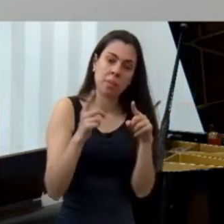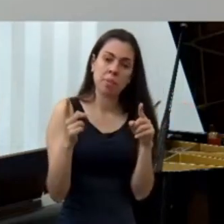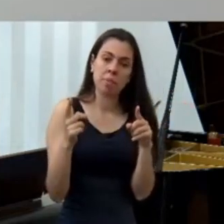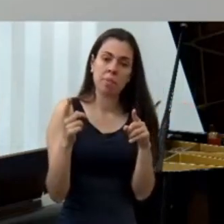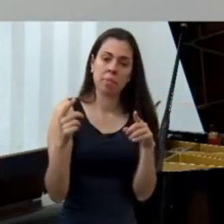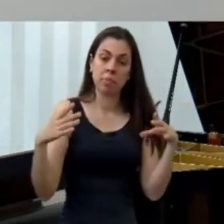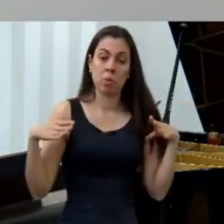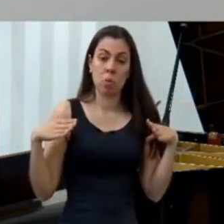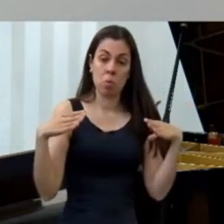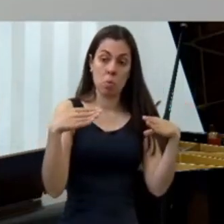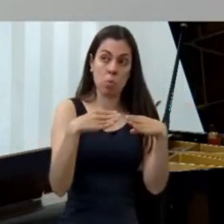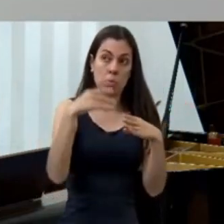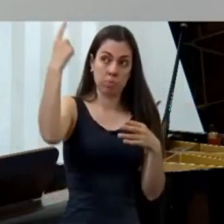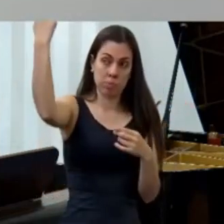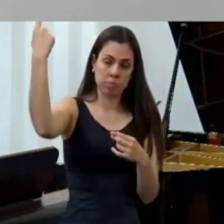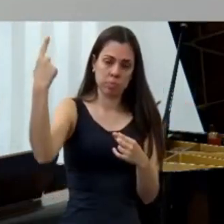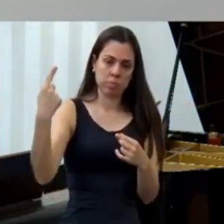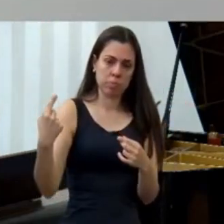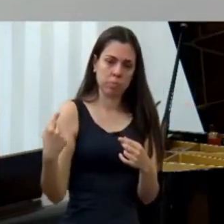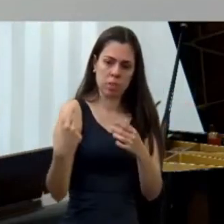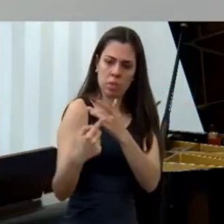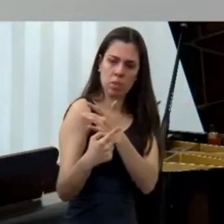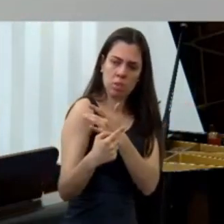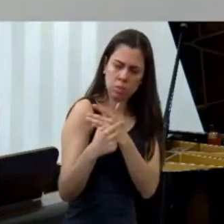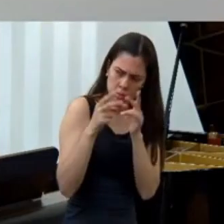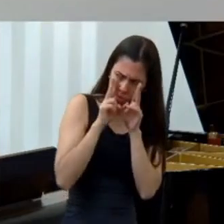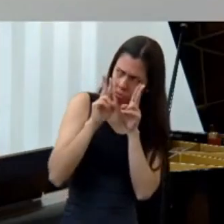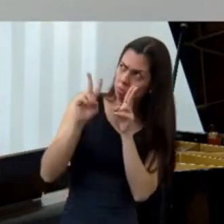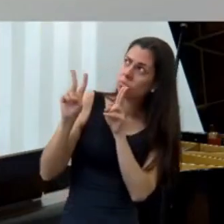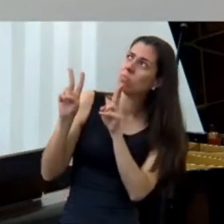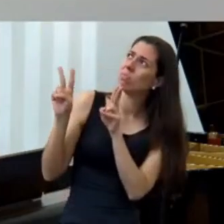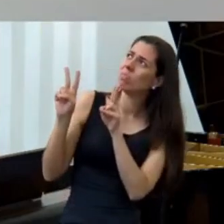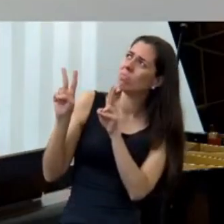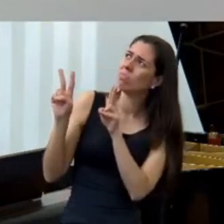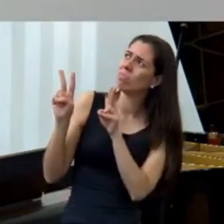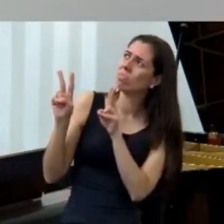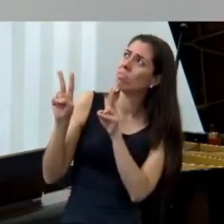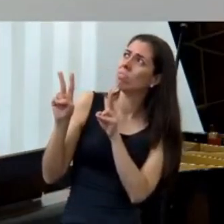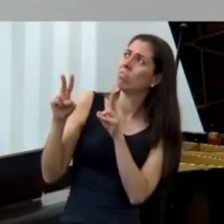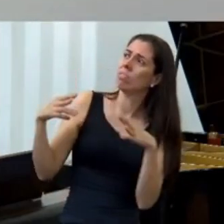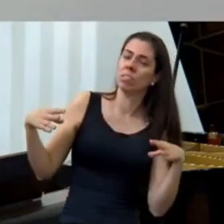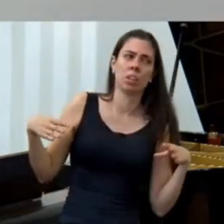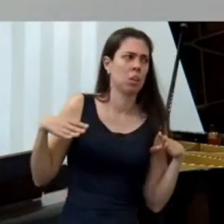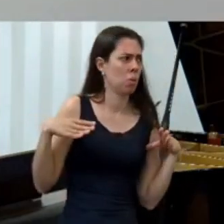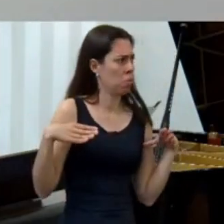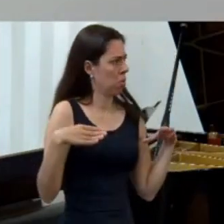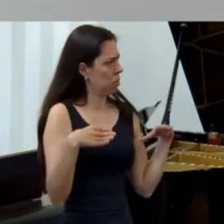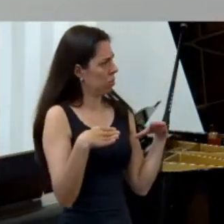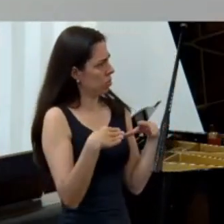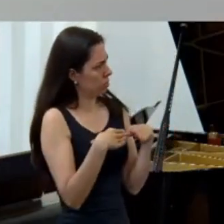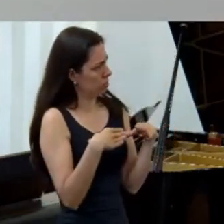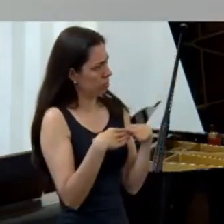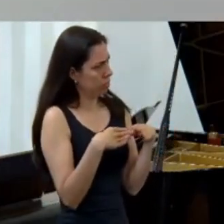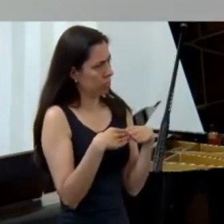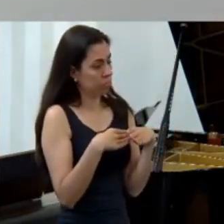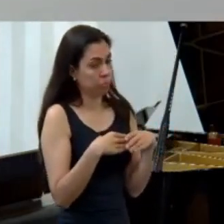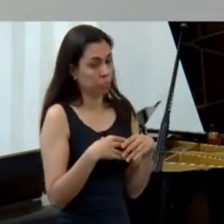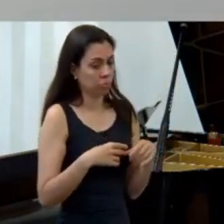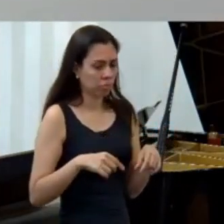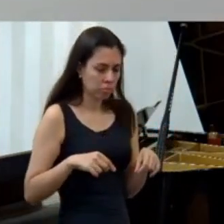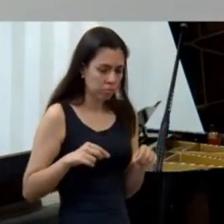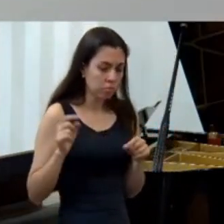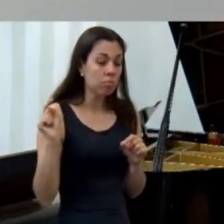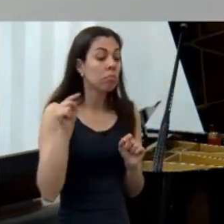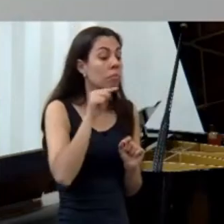ele disse, levanta-te e come. Olhou ele e viu, junto à cabeceira, um pão cozido sobre pedras, em brasa